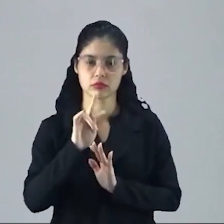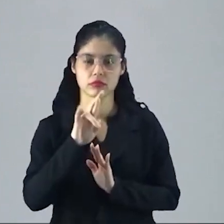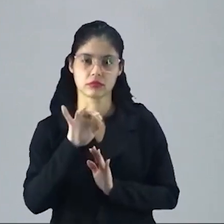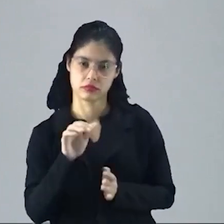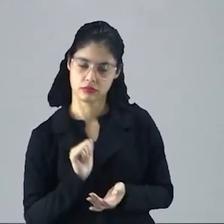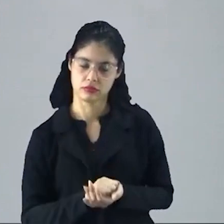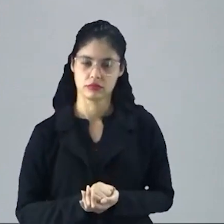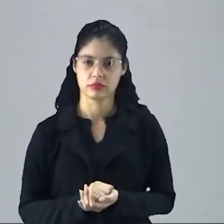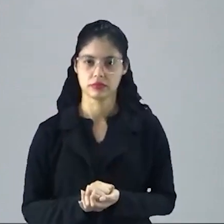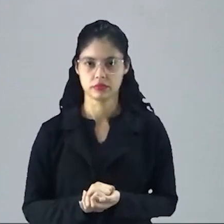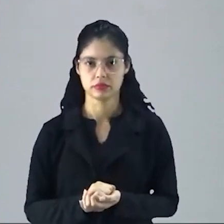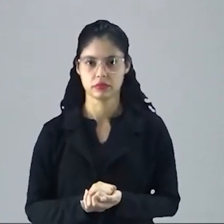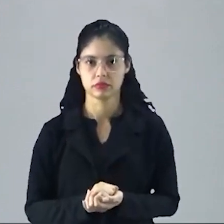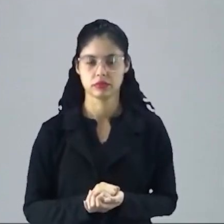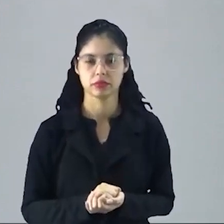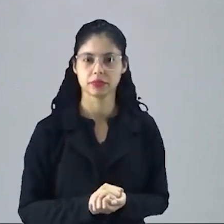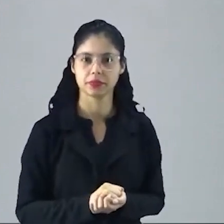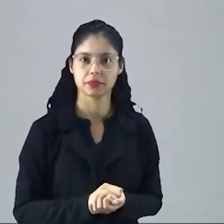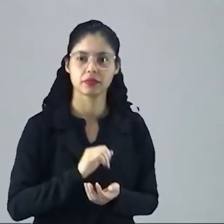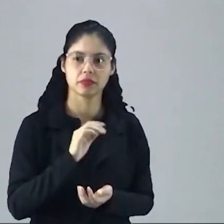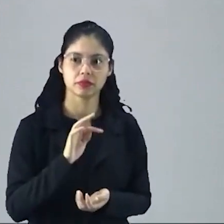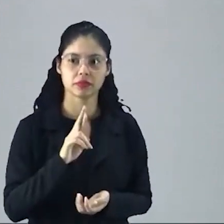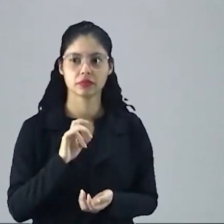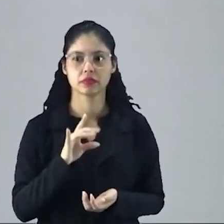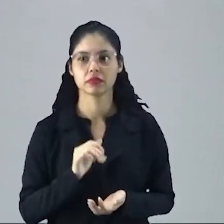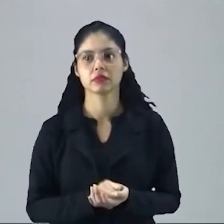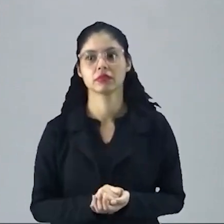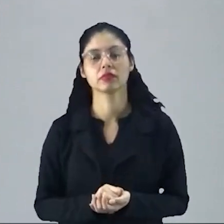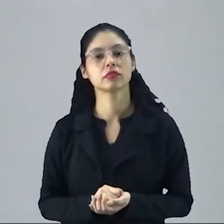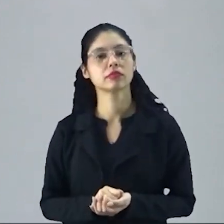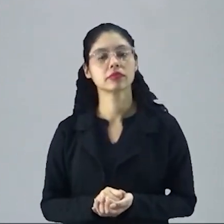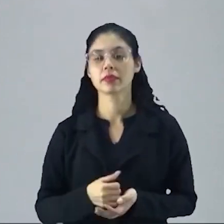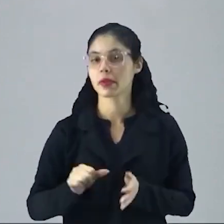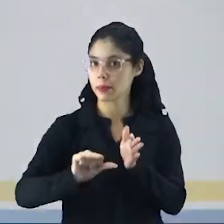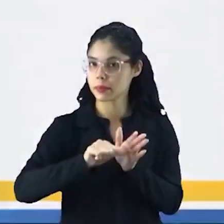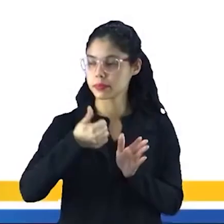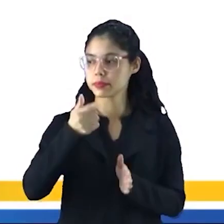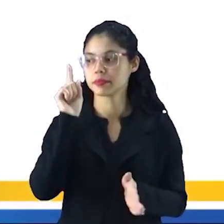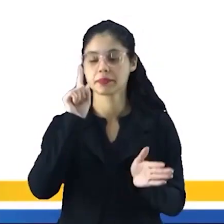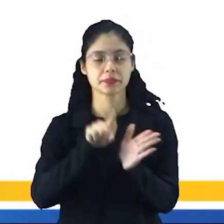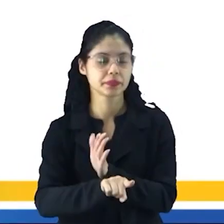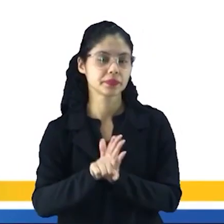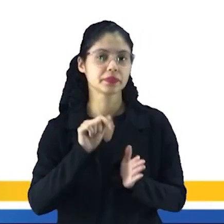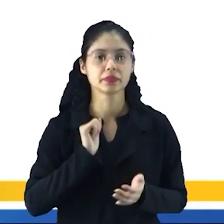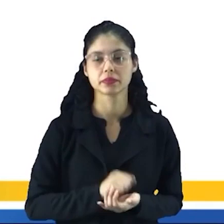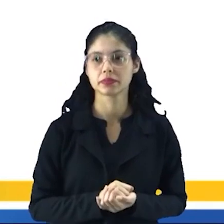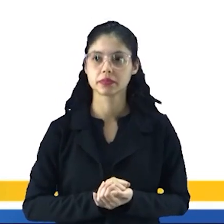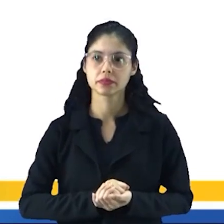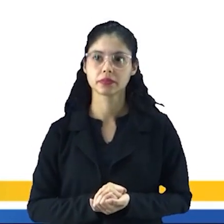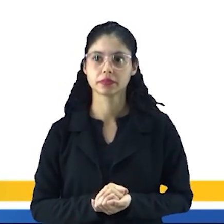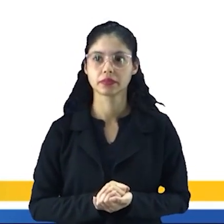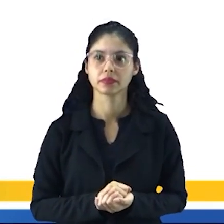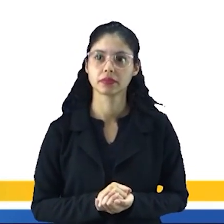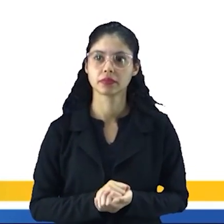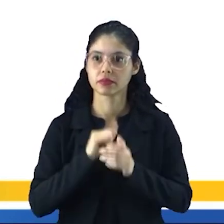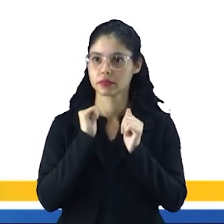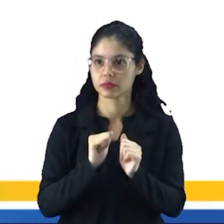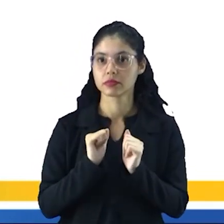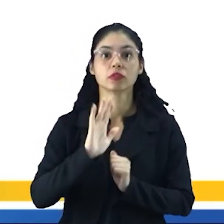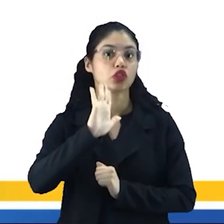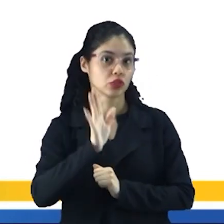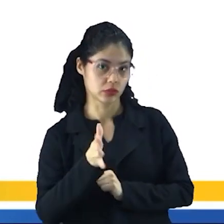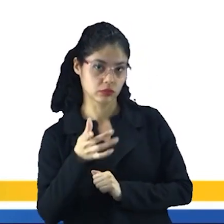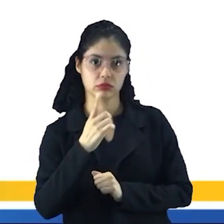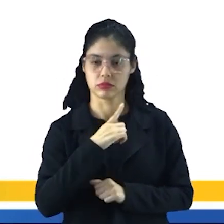gente? Nessa obra de Tarsila do Amaral. Vamos então aqui à primeira questão, tá? Que